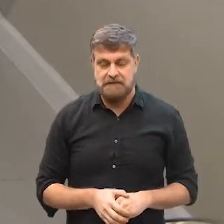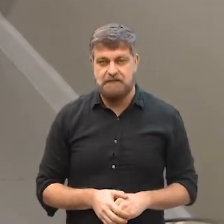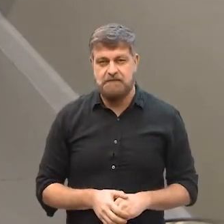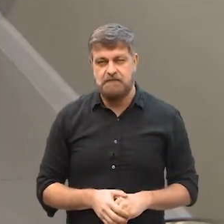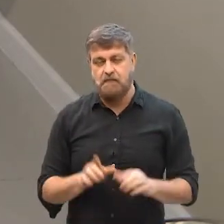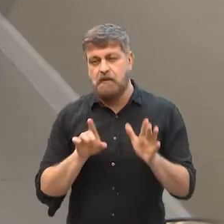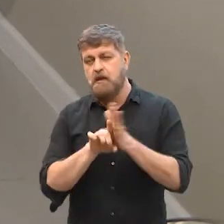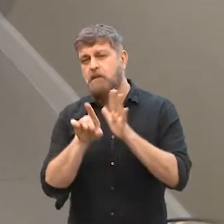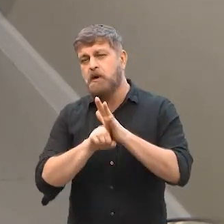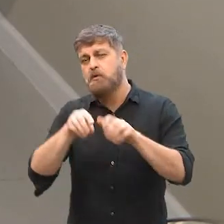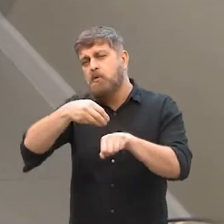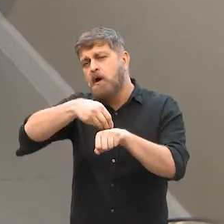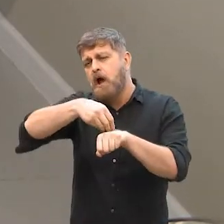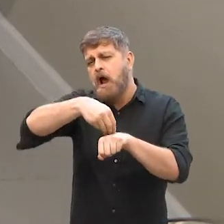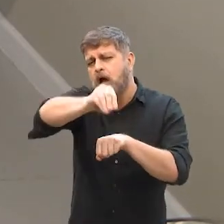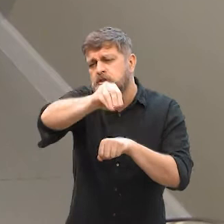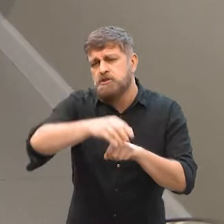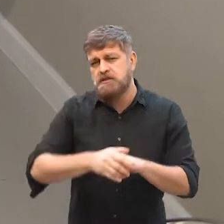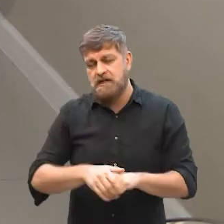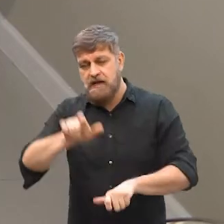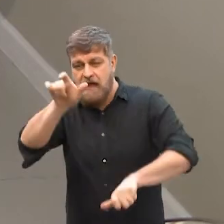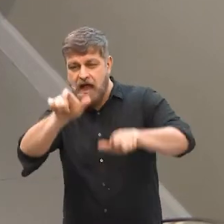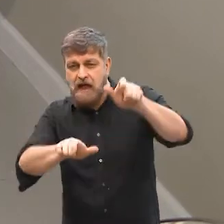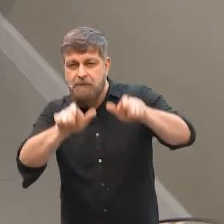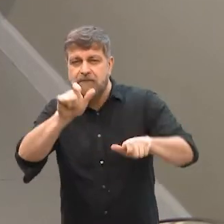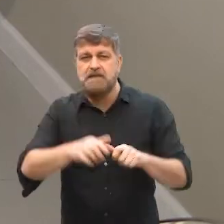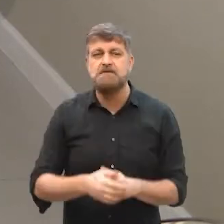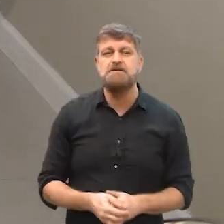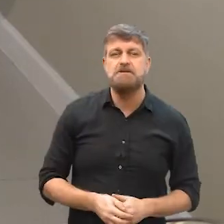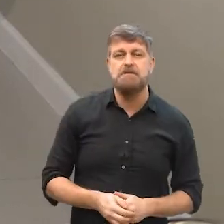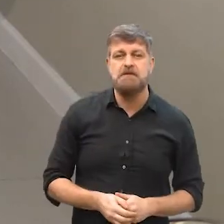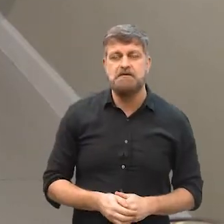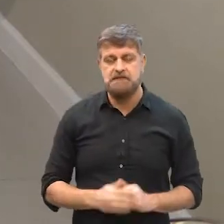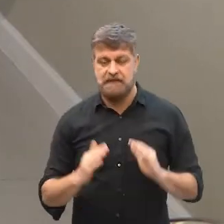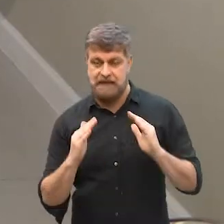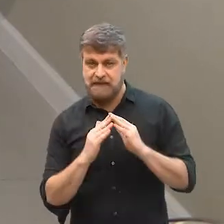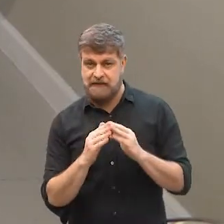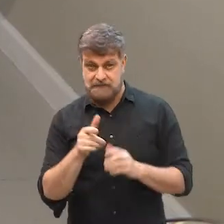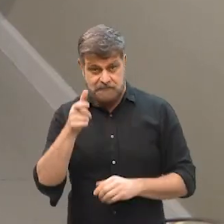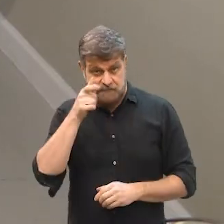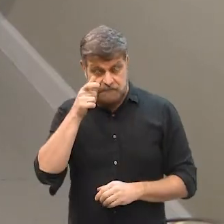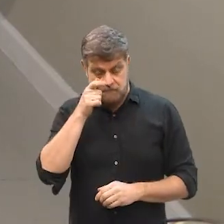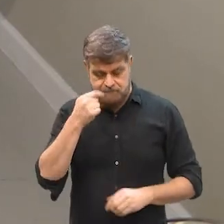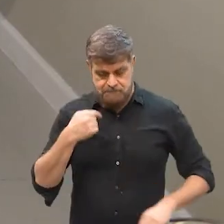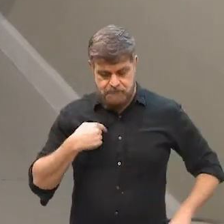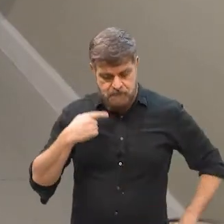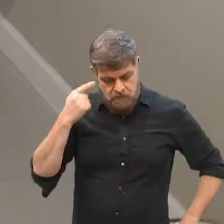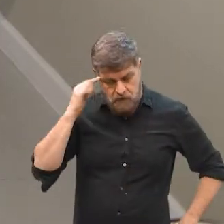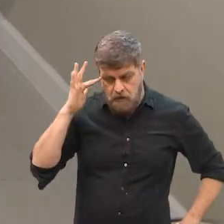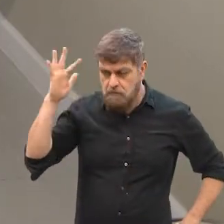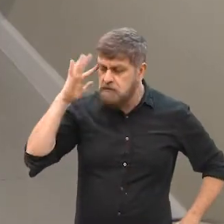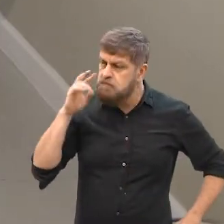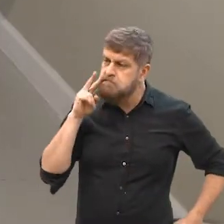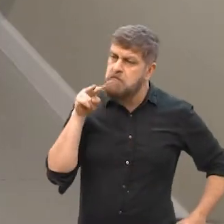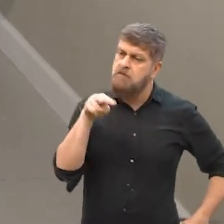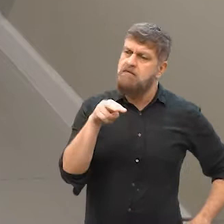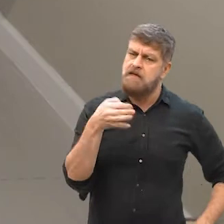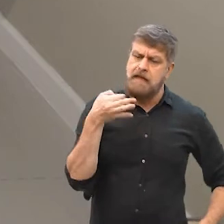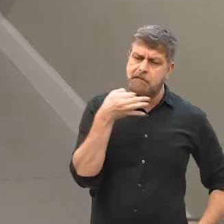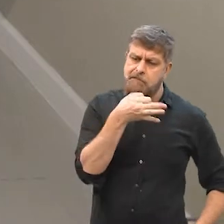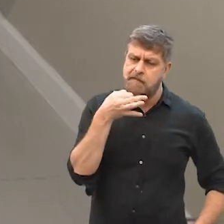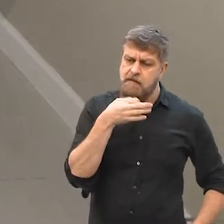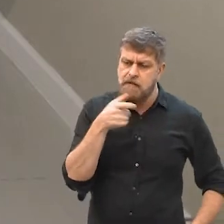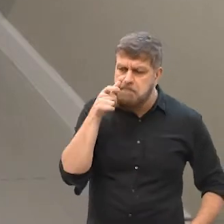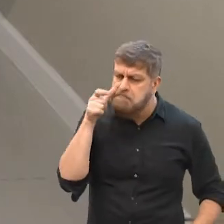Quais as dicas que você passa pro pessoal que tá em casa e de repente fala, puxa vida, tô vendo a Cissa falando lá,